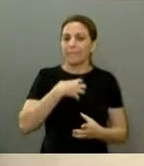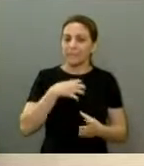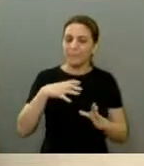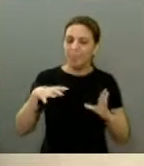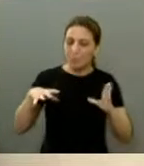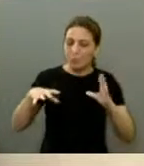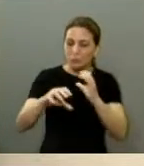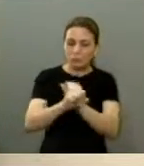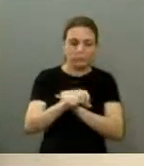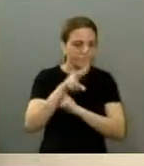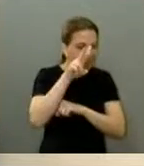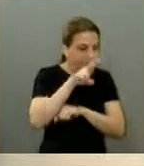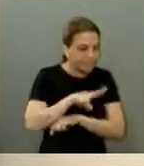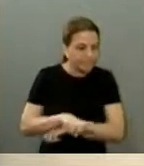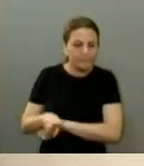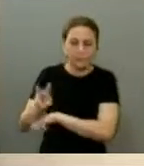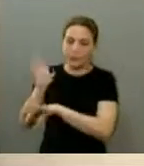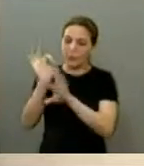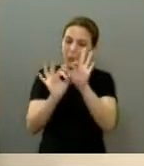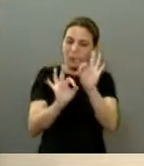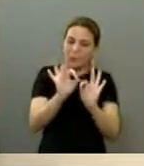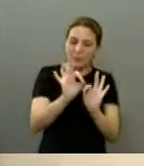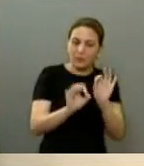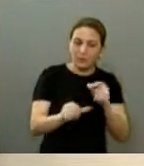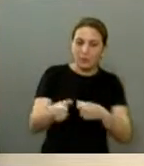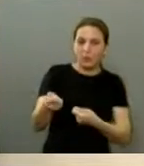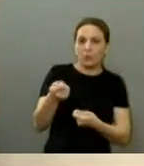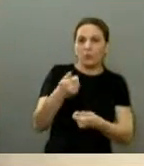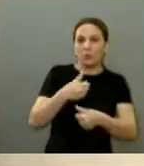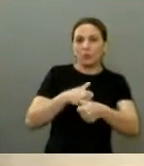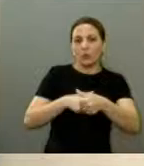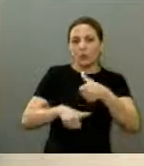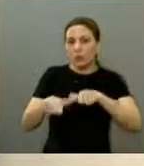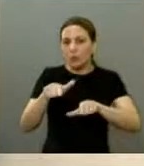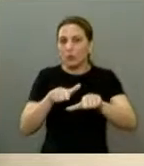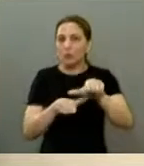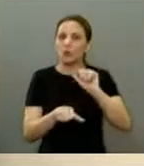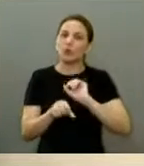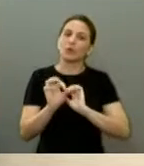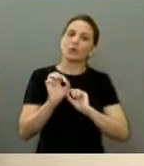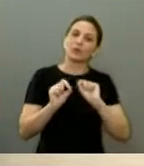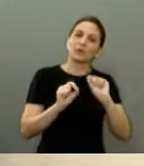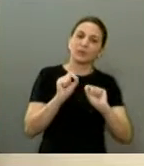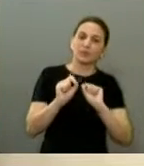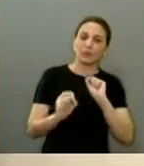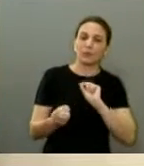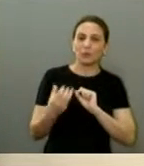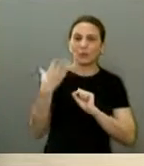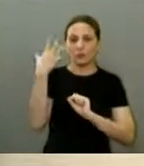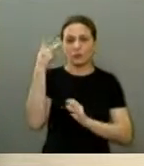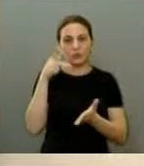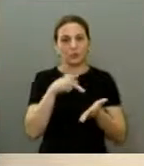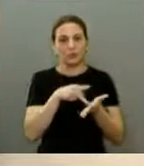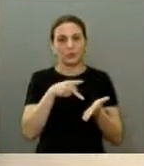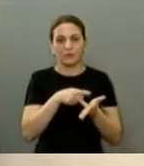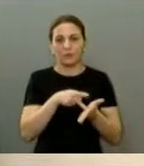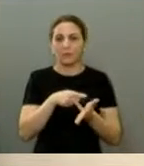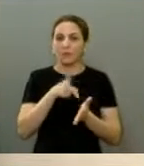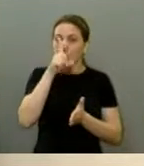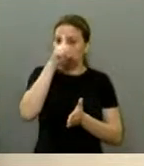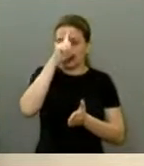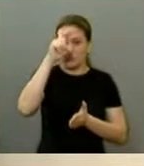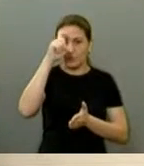toda o organograma de troca, a gente considera que o que aconteceu lá,